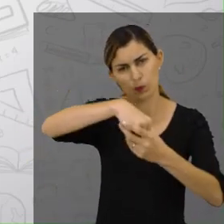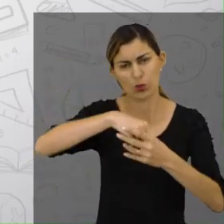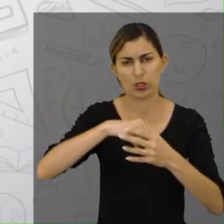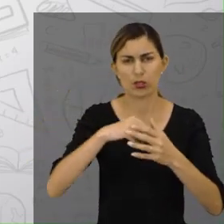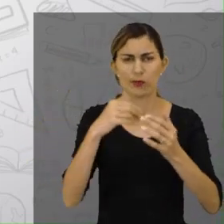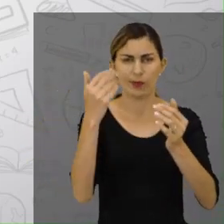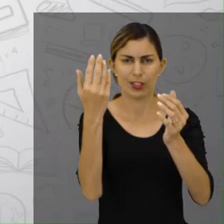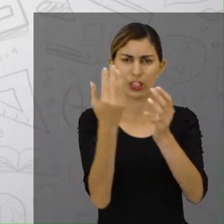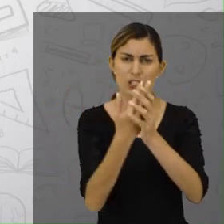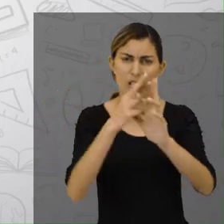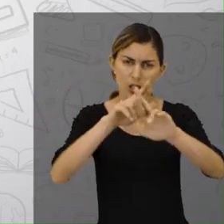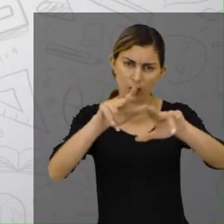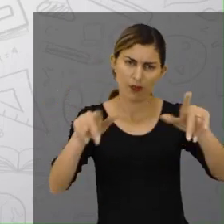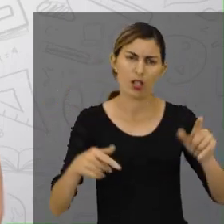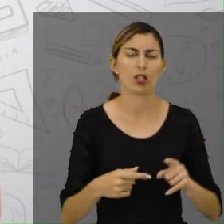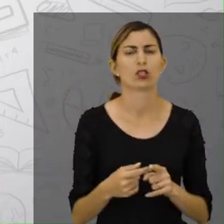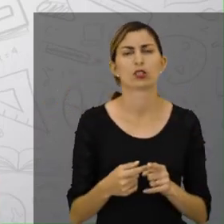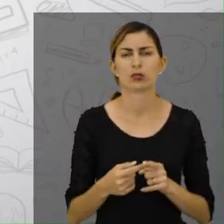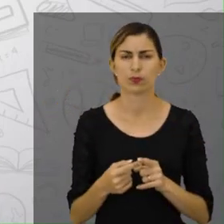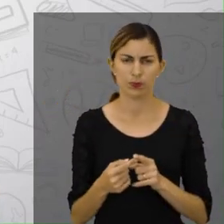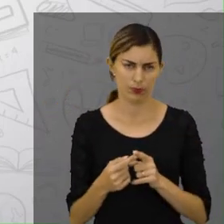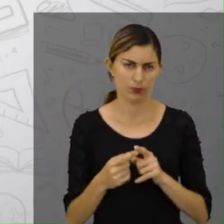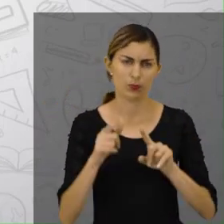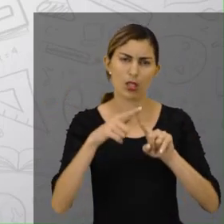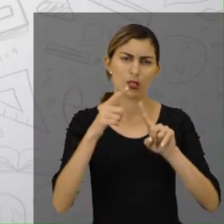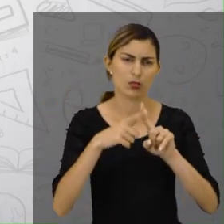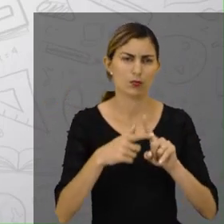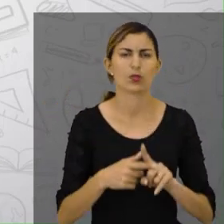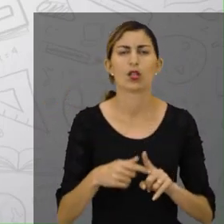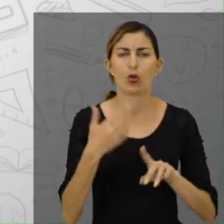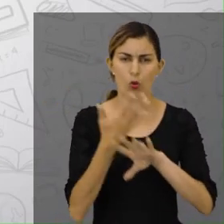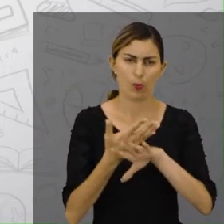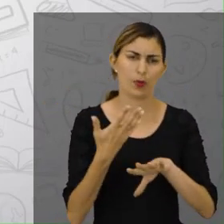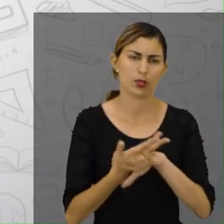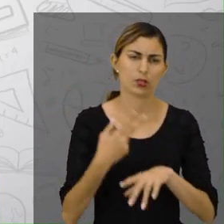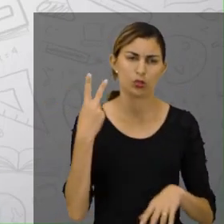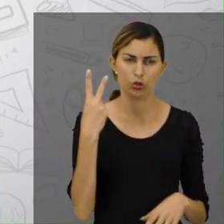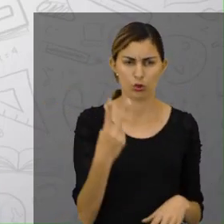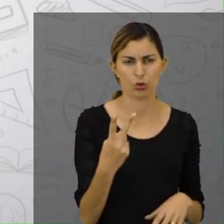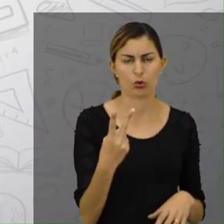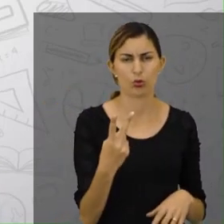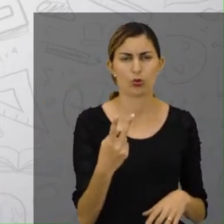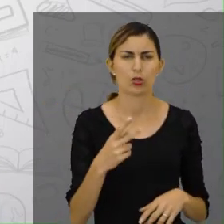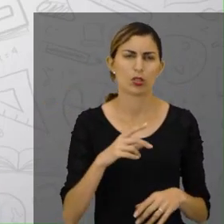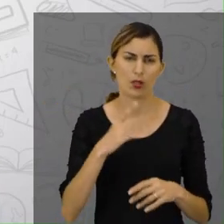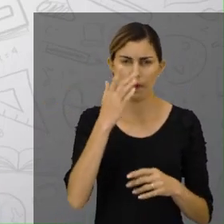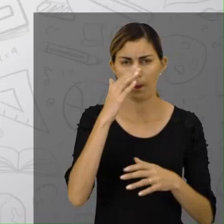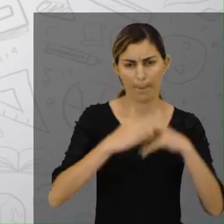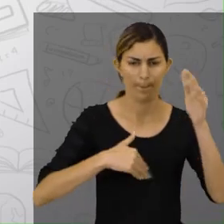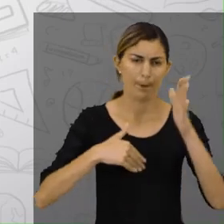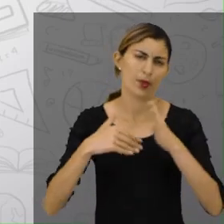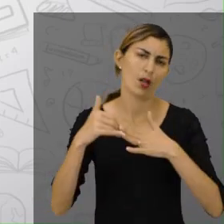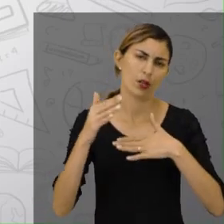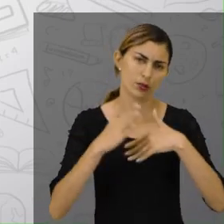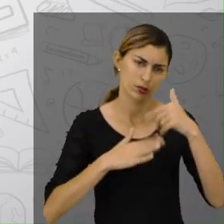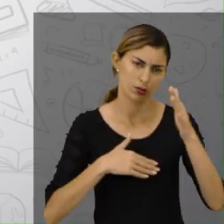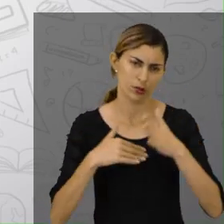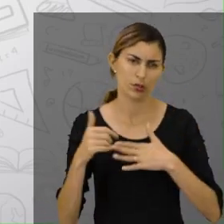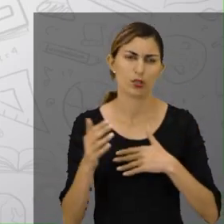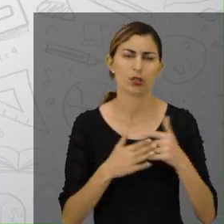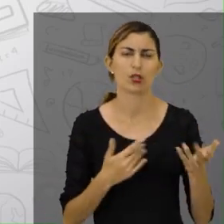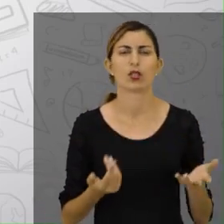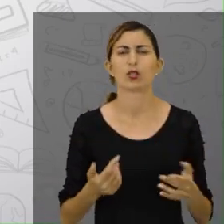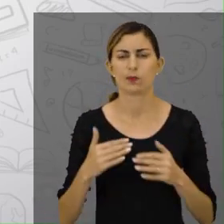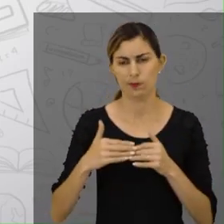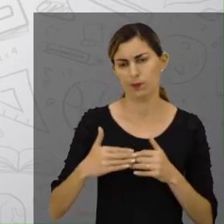informações do mesmo tipo. Frisando novamente, a nossa competência 2 será mais prática.